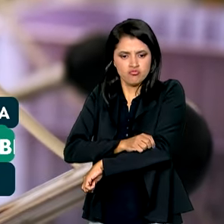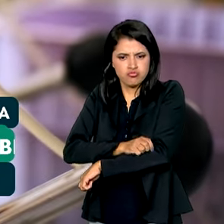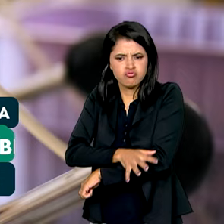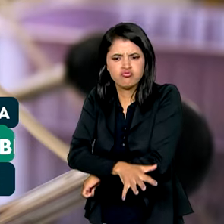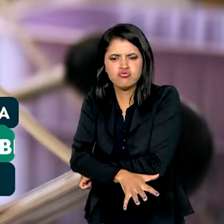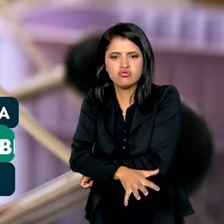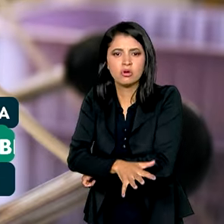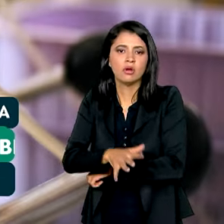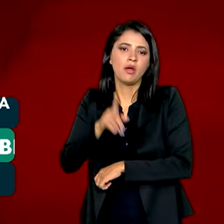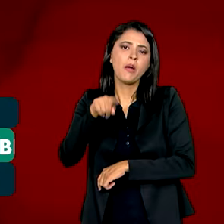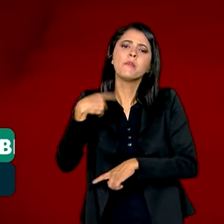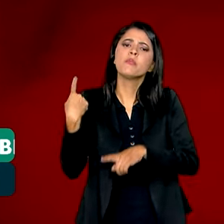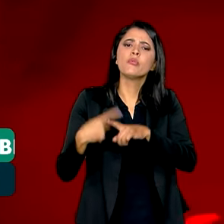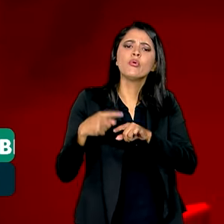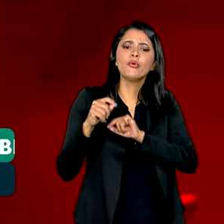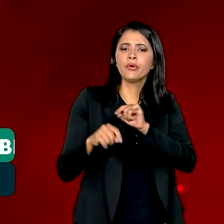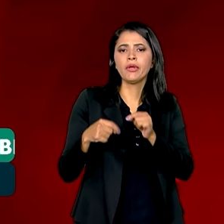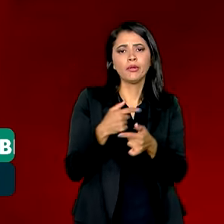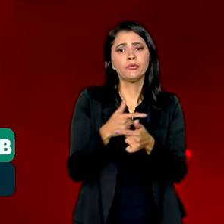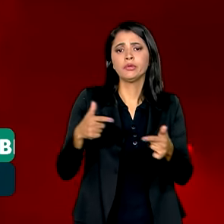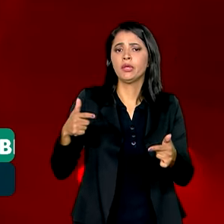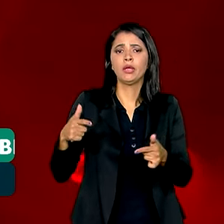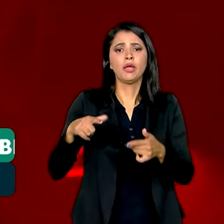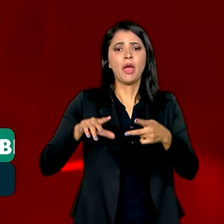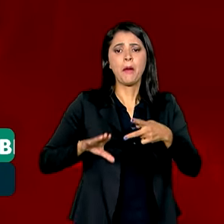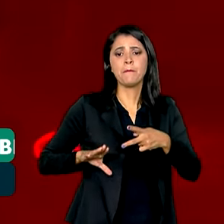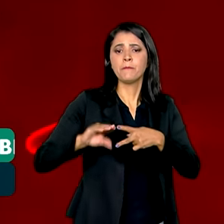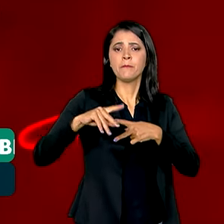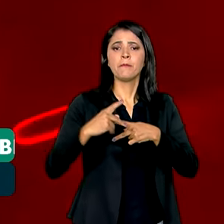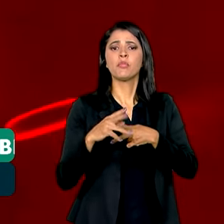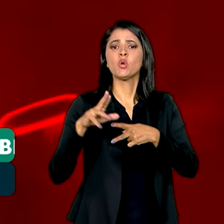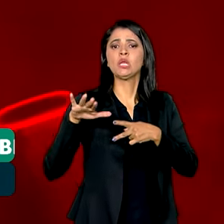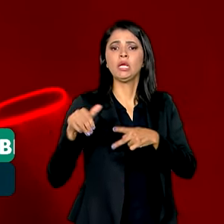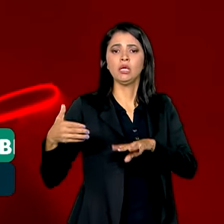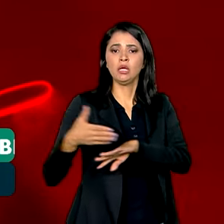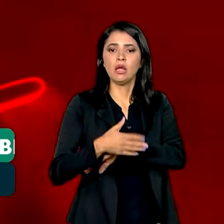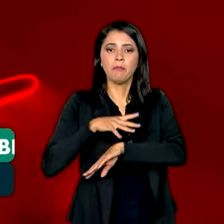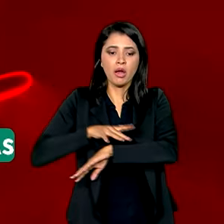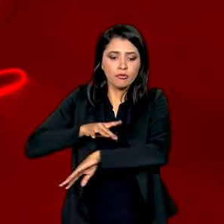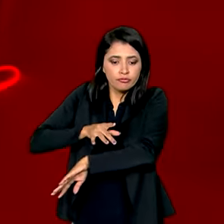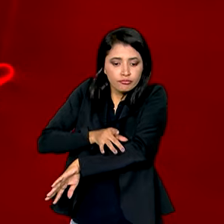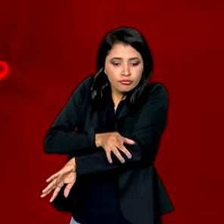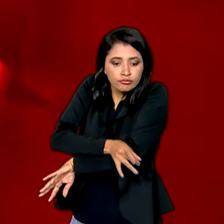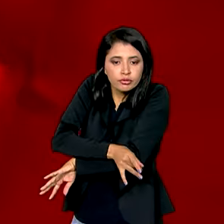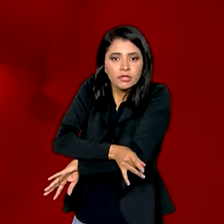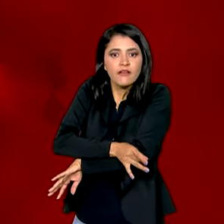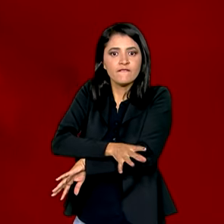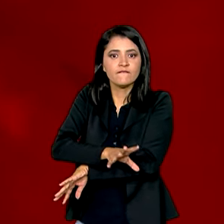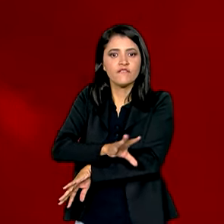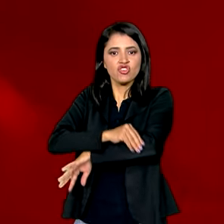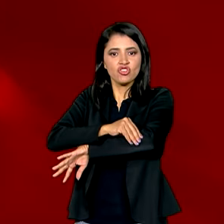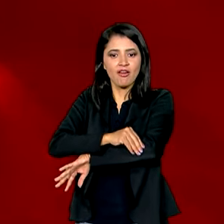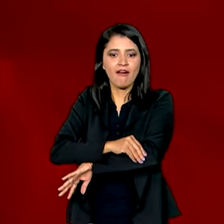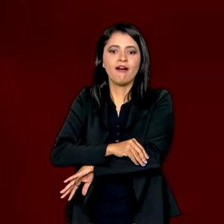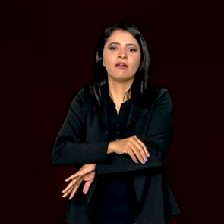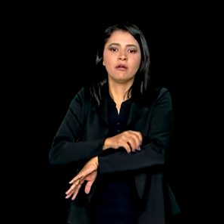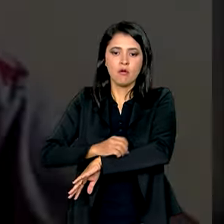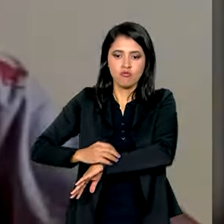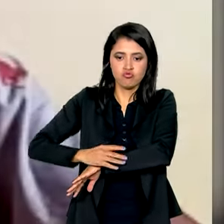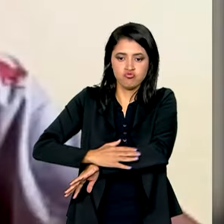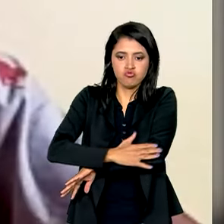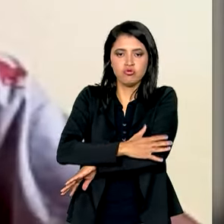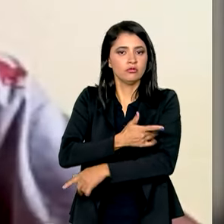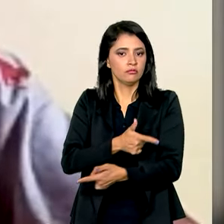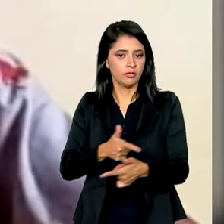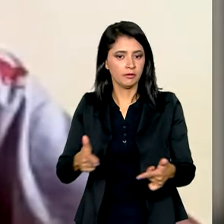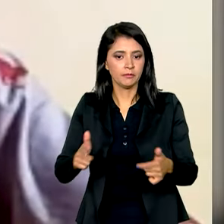hemorragia. Isso porque eles não têm as proteínas que entram em ação para estancar o sangramento, ou seja, a coagulação.